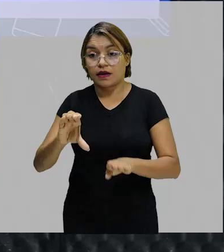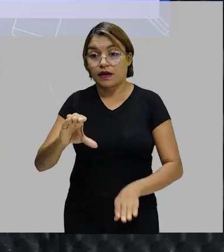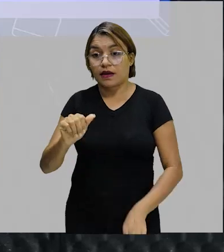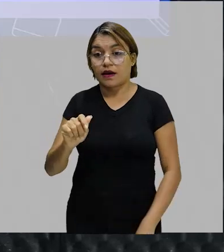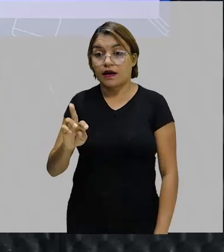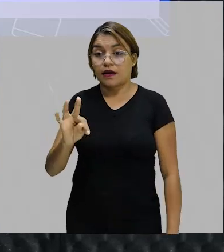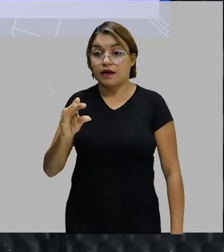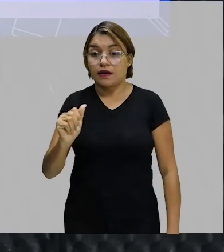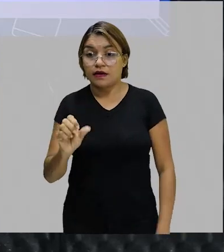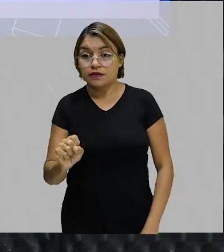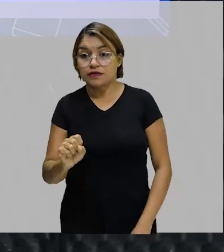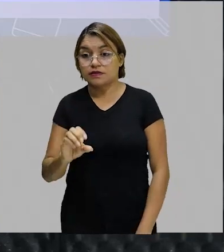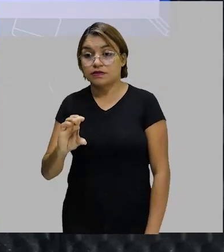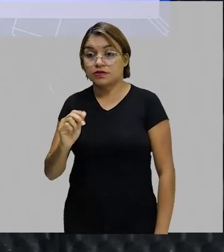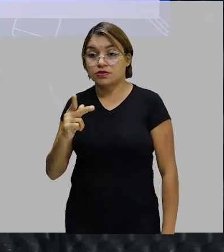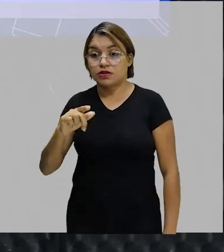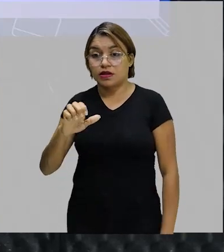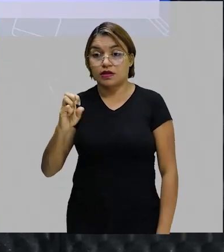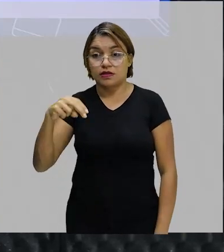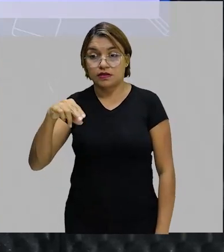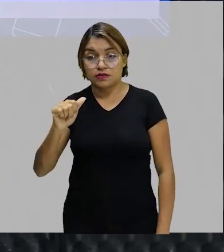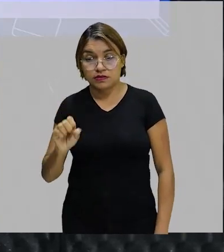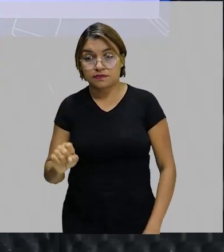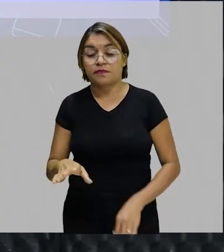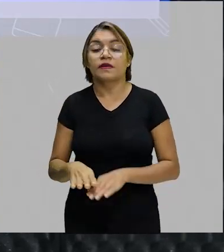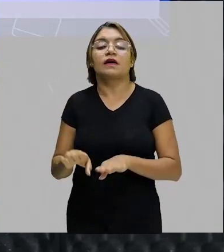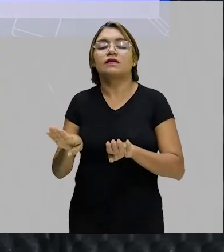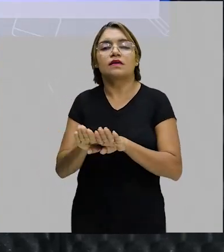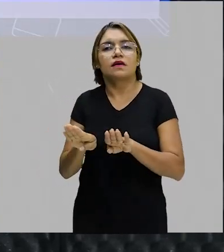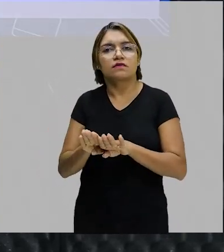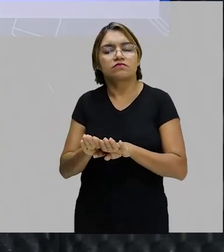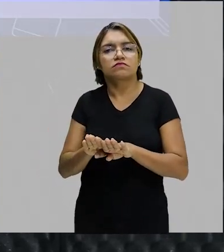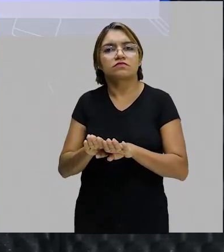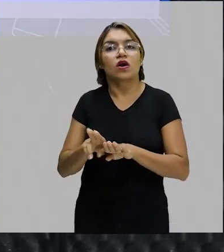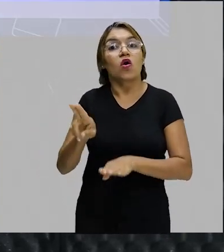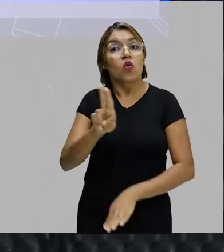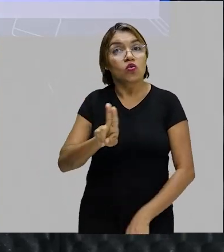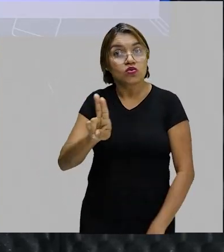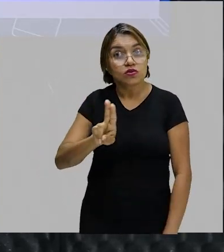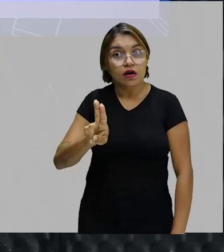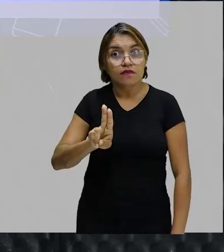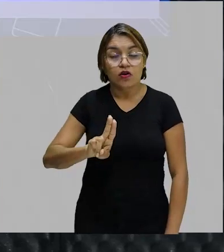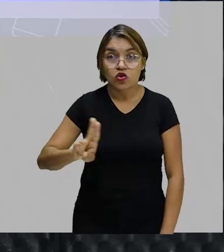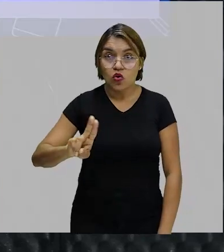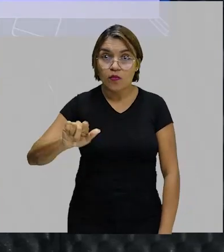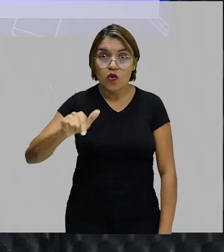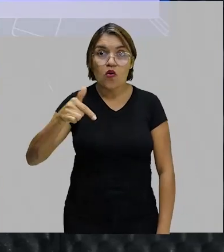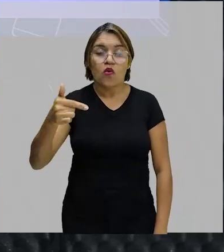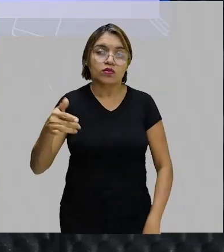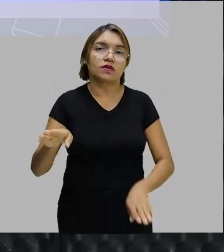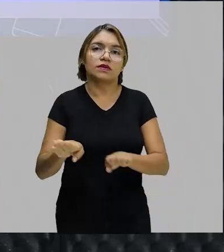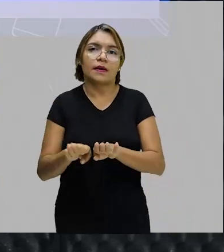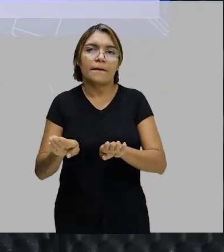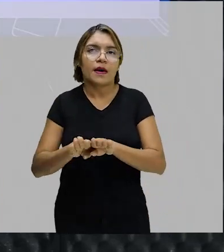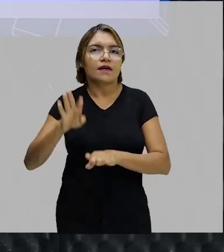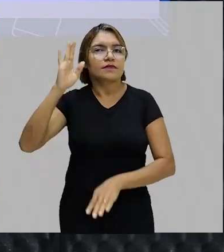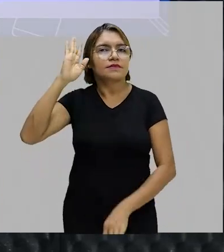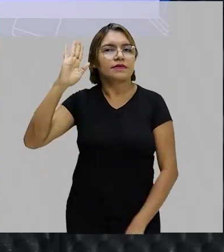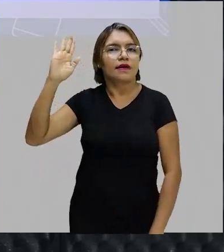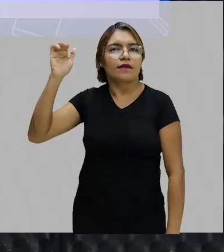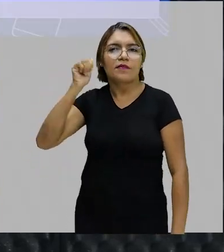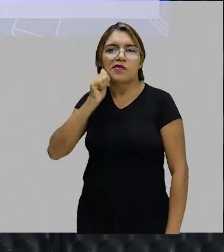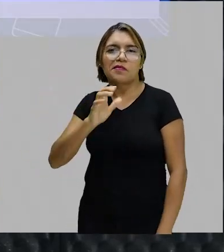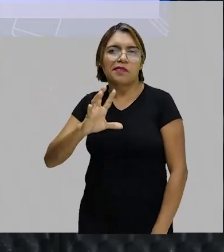quê? O uso dos pseudônimos, né, eles assinavam com outros nomes, e outra vez também a idealização da mulher